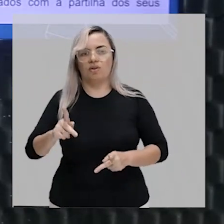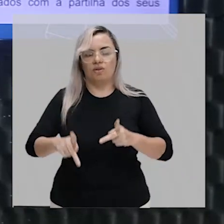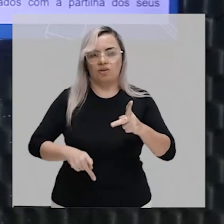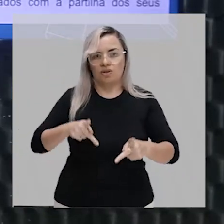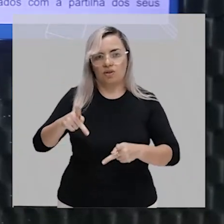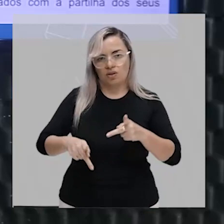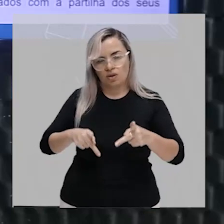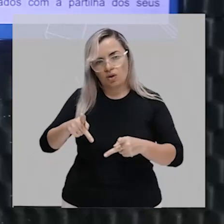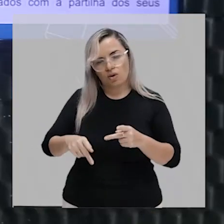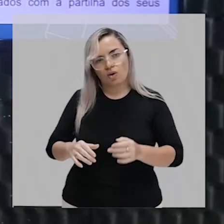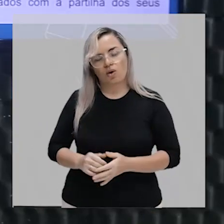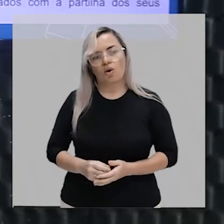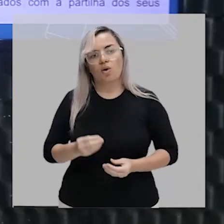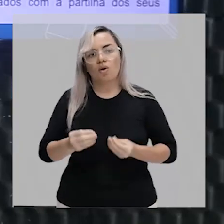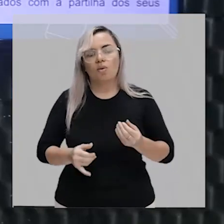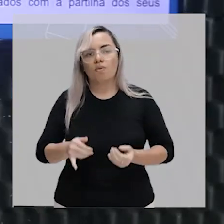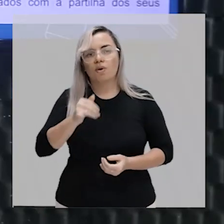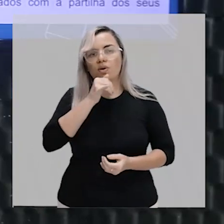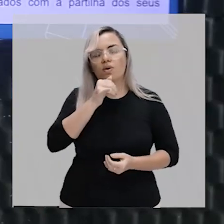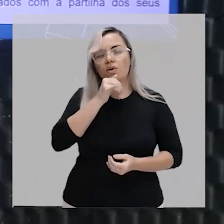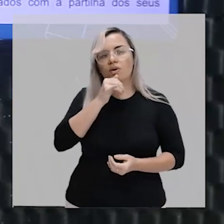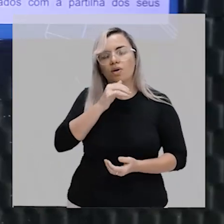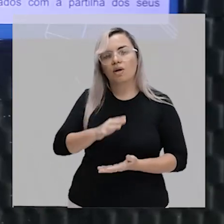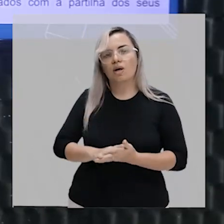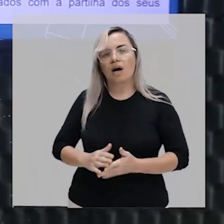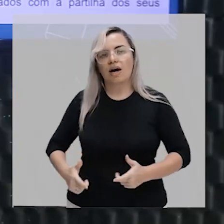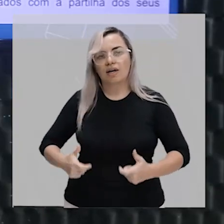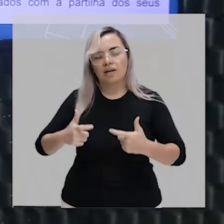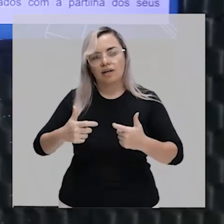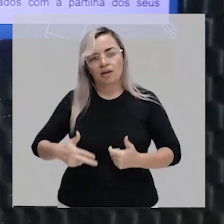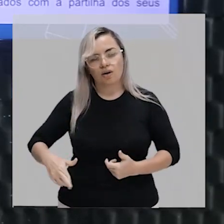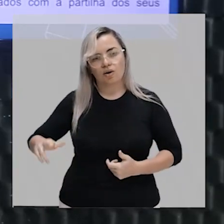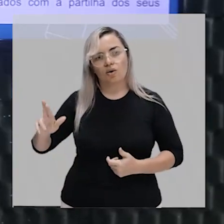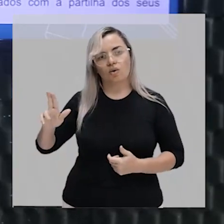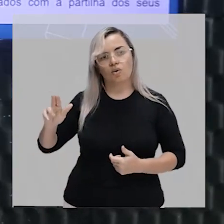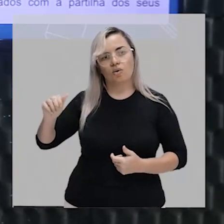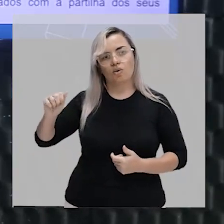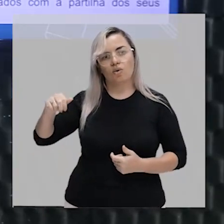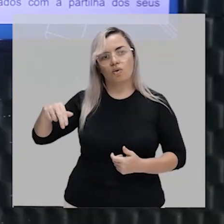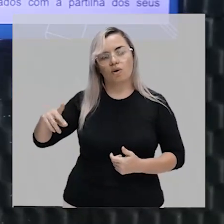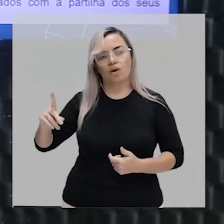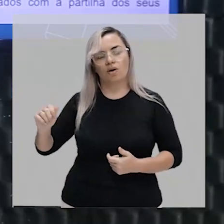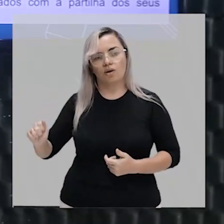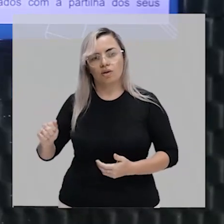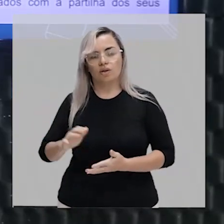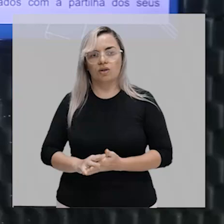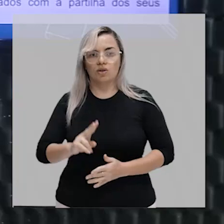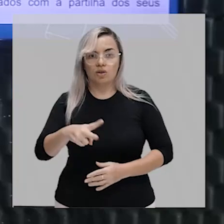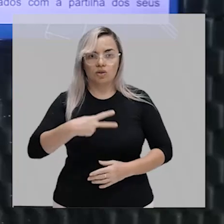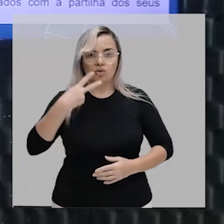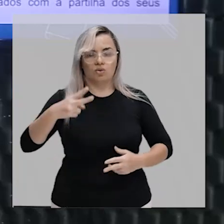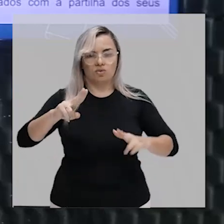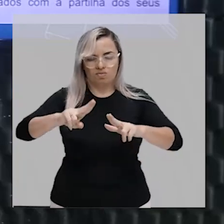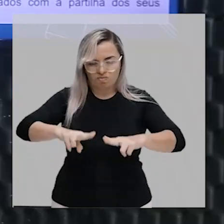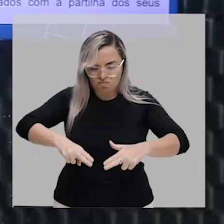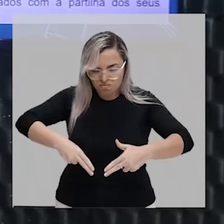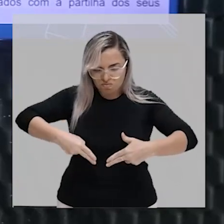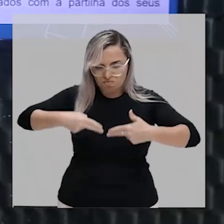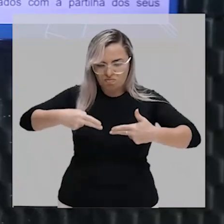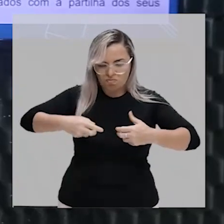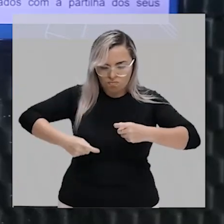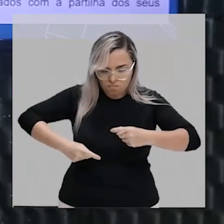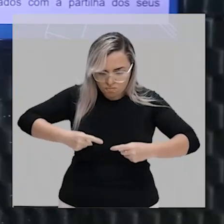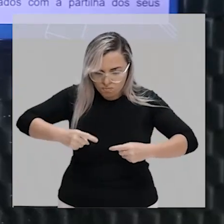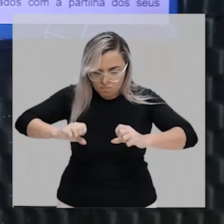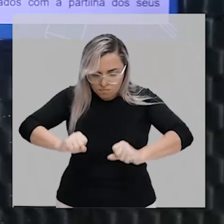Civil de Ruanda, onde duas etnias vão disputar o poder de uma forma violenta e